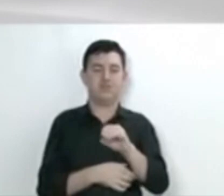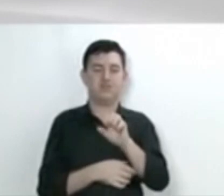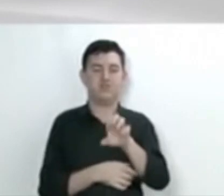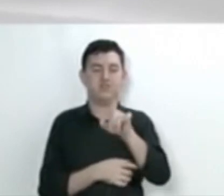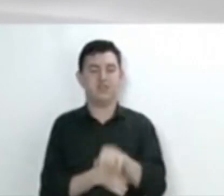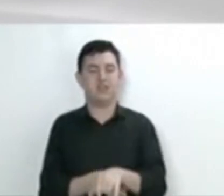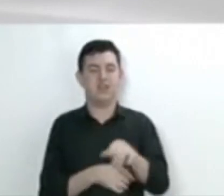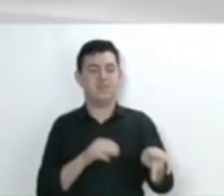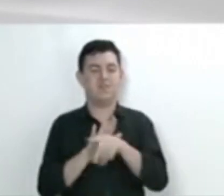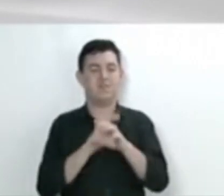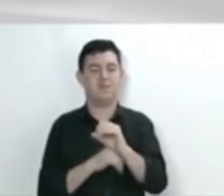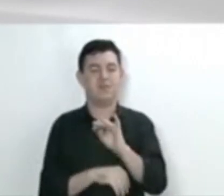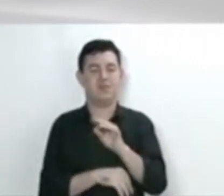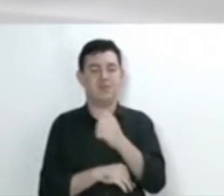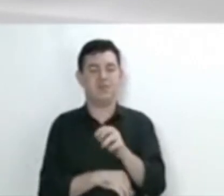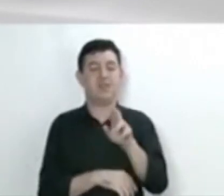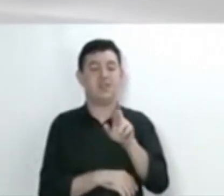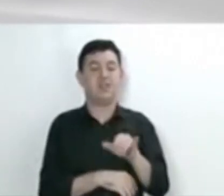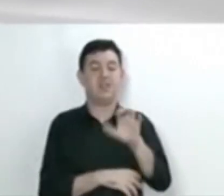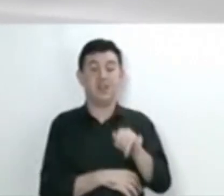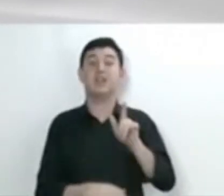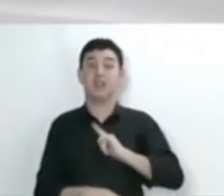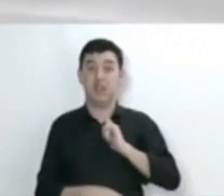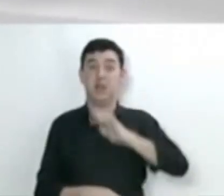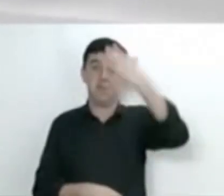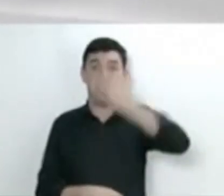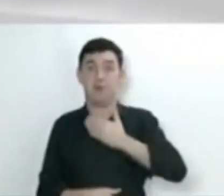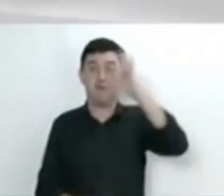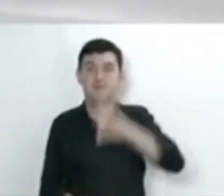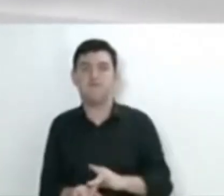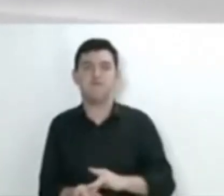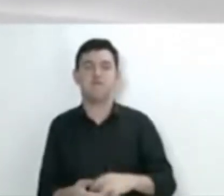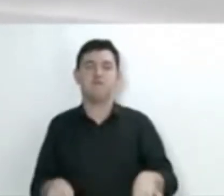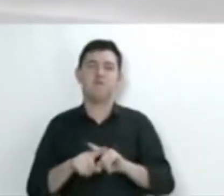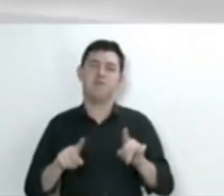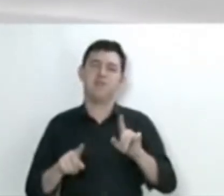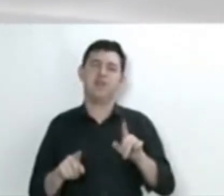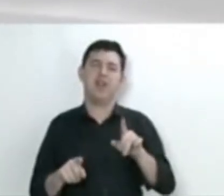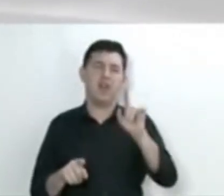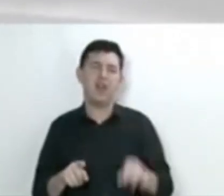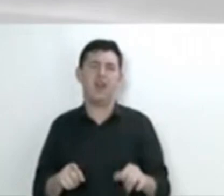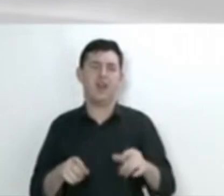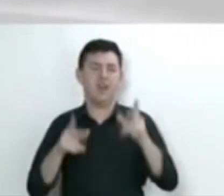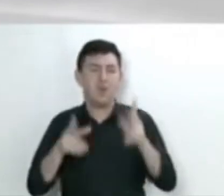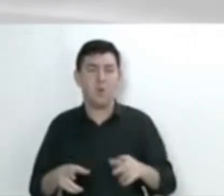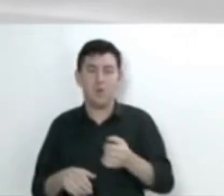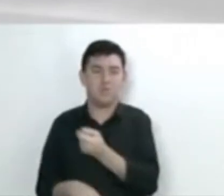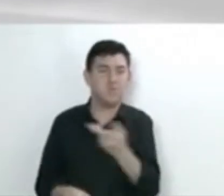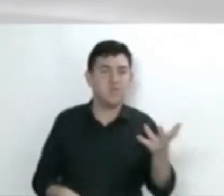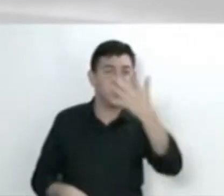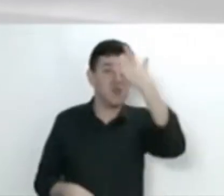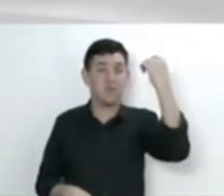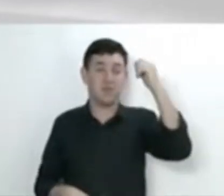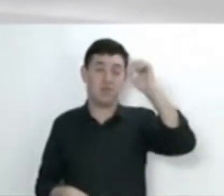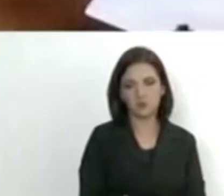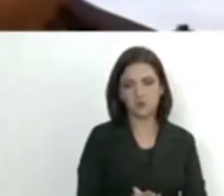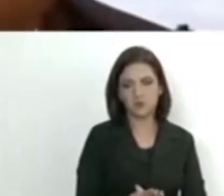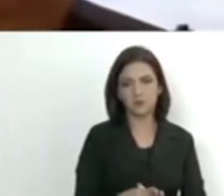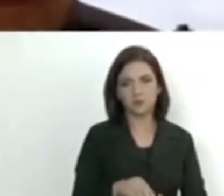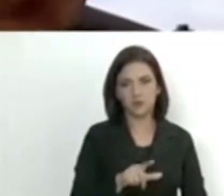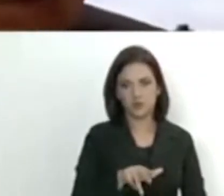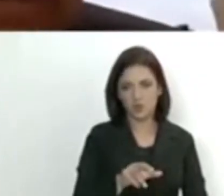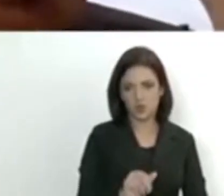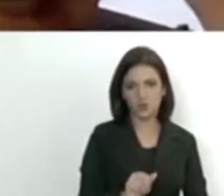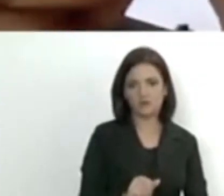ser novo no STF não teve tempo suficiente de se apropriar do que está realmente acontecendo mas Vejam Só